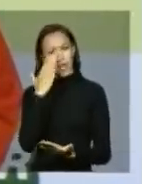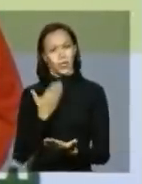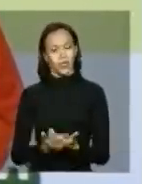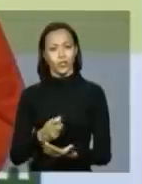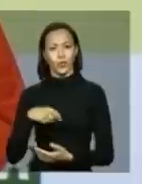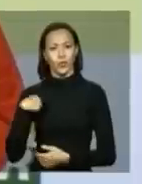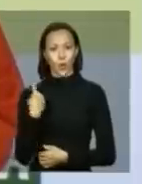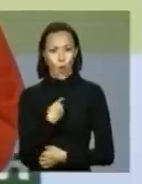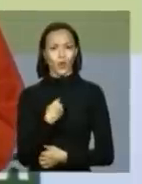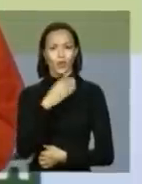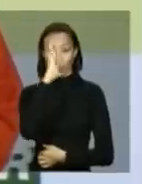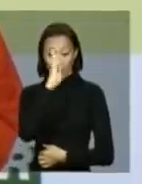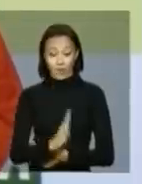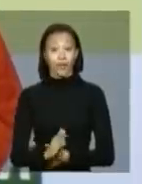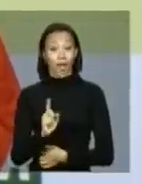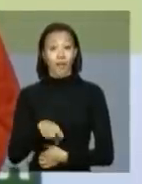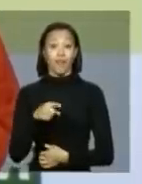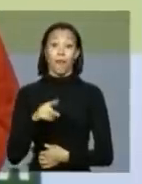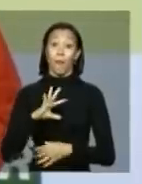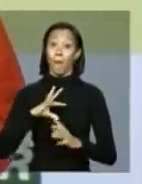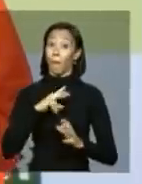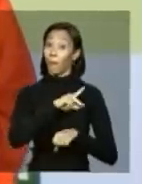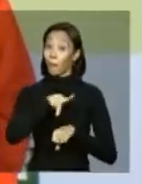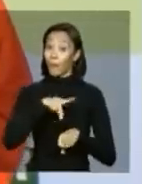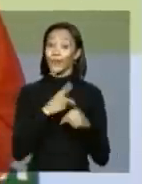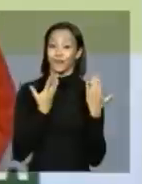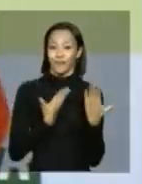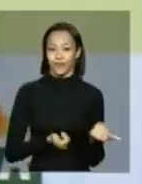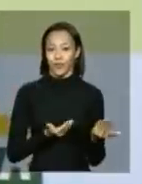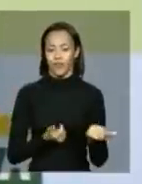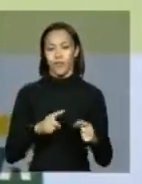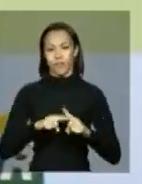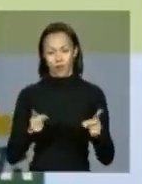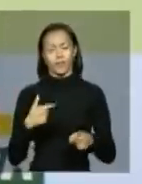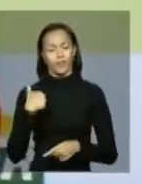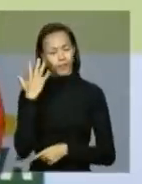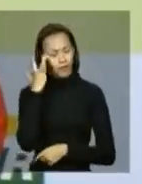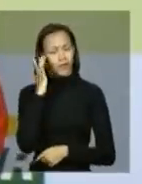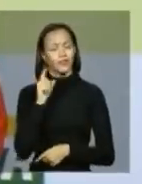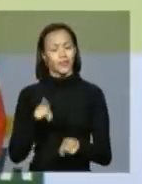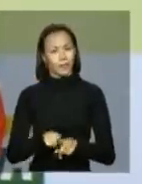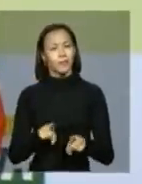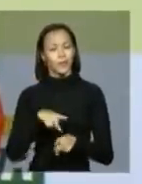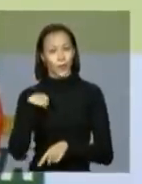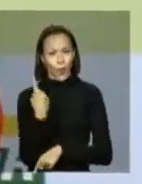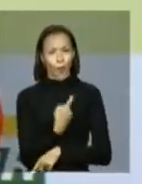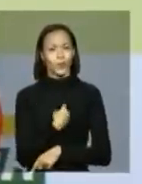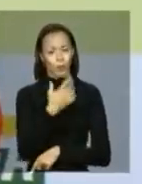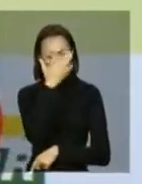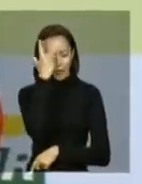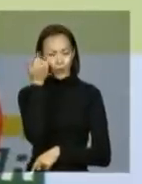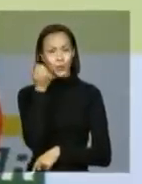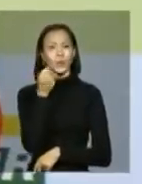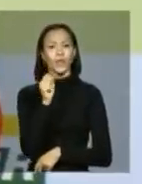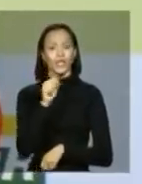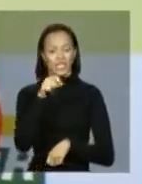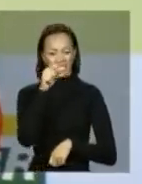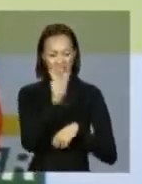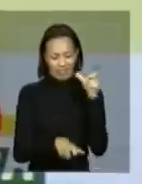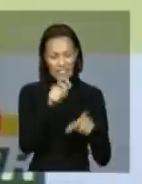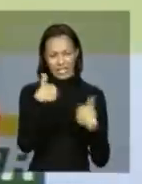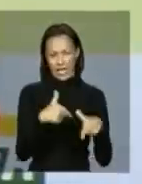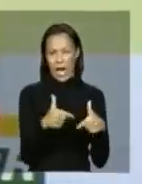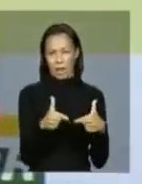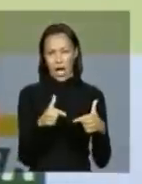somos um país jovem, mas, sobretudo, eu acho que nós somos um país de pessoas trabalhadoras e